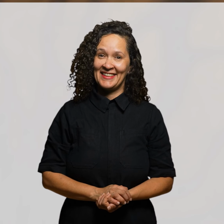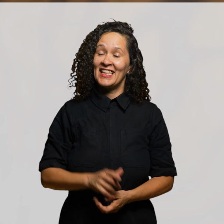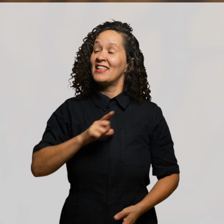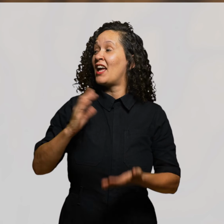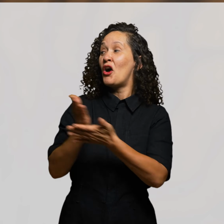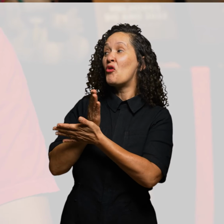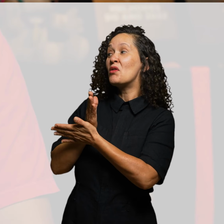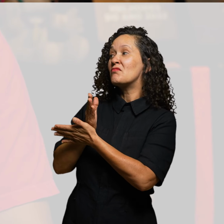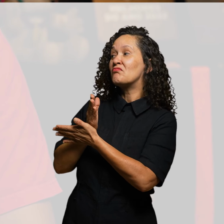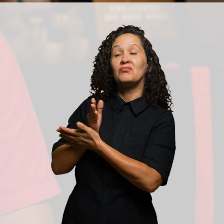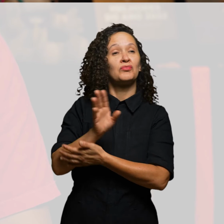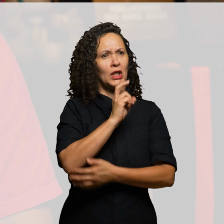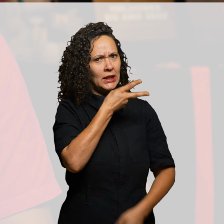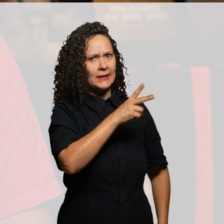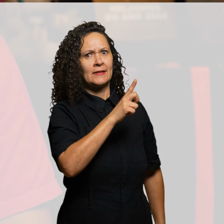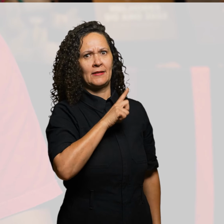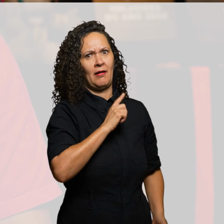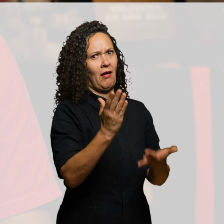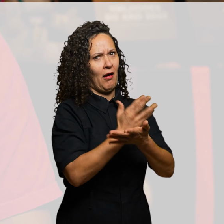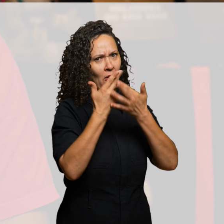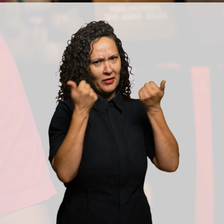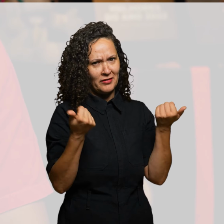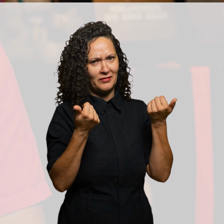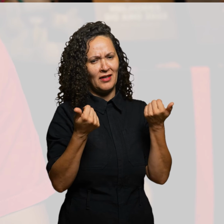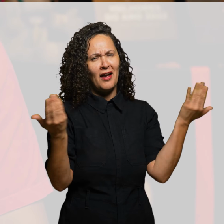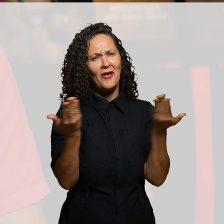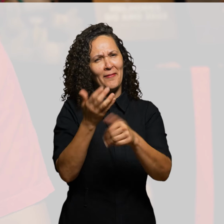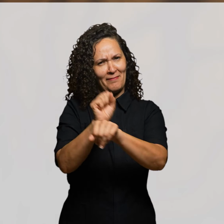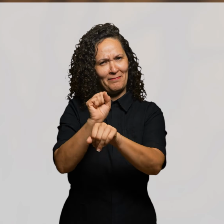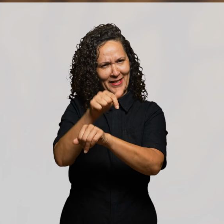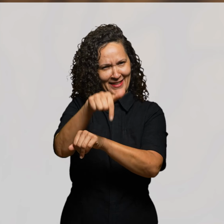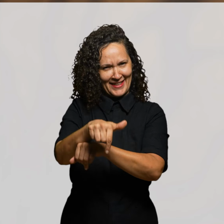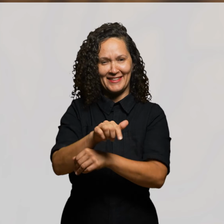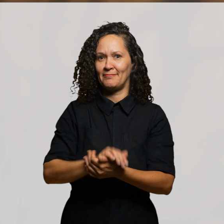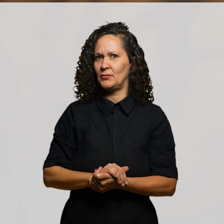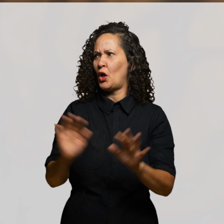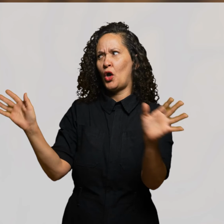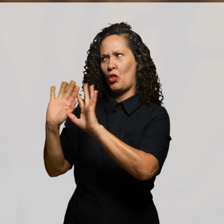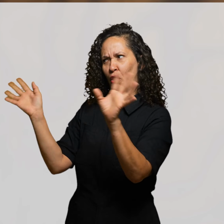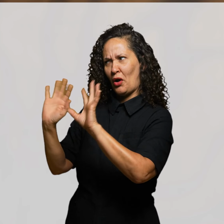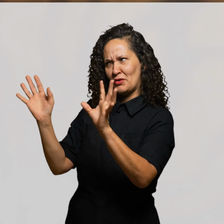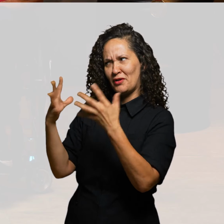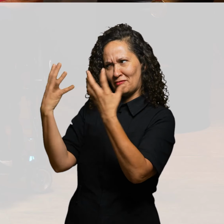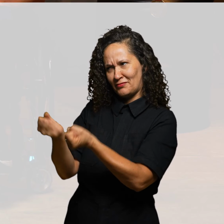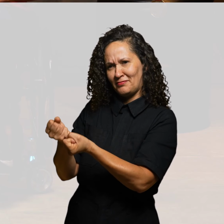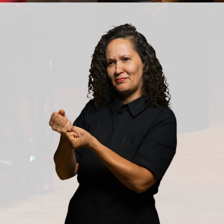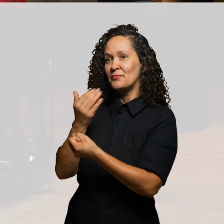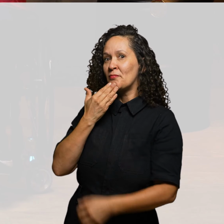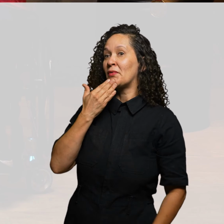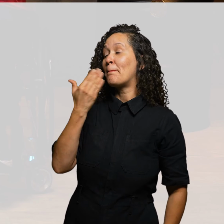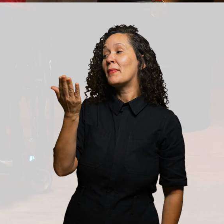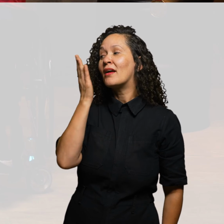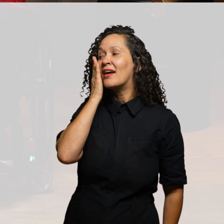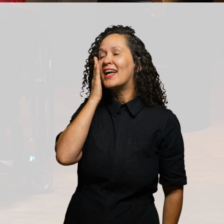Tem mais alguma coisa, macaco? Eu sempre tenho alguma coisa, mas por aqui, vamos gastar tudo. Não, filho, pede para, não, vou deixar, pede para, pede para